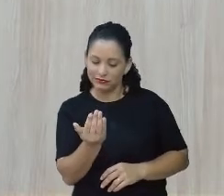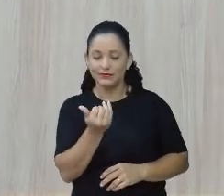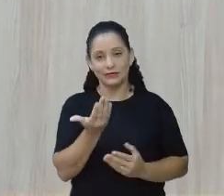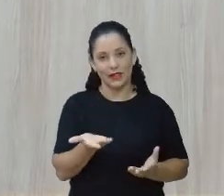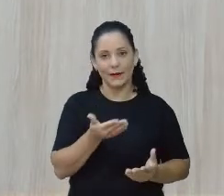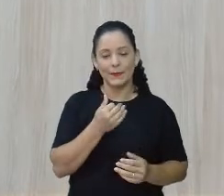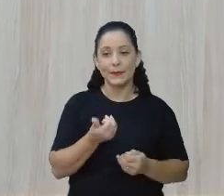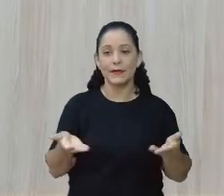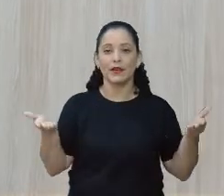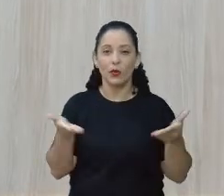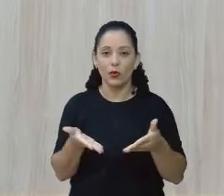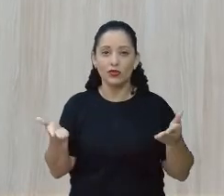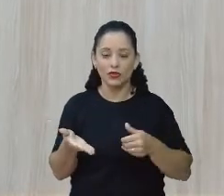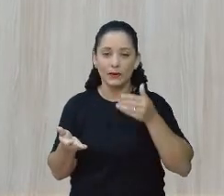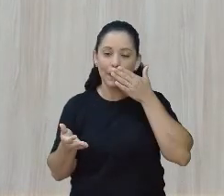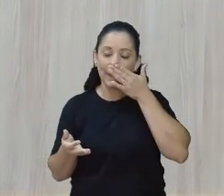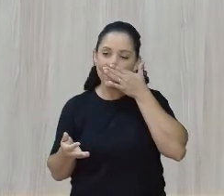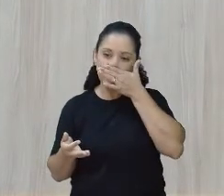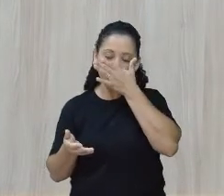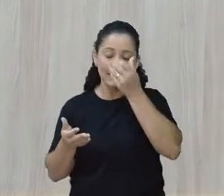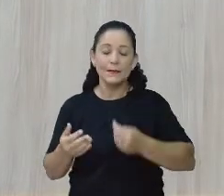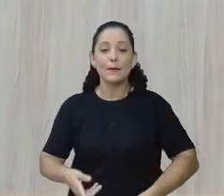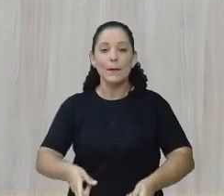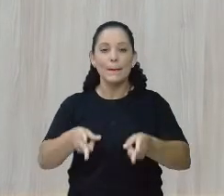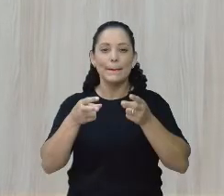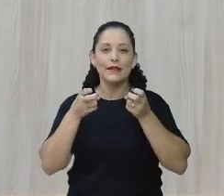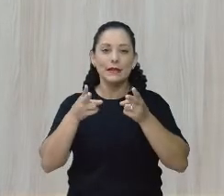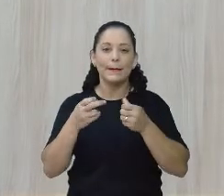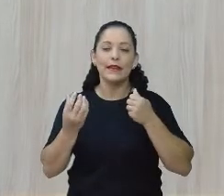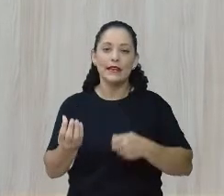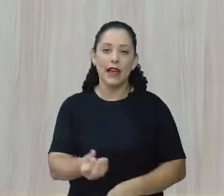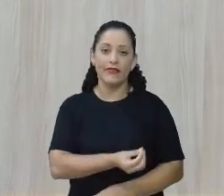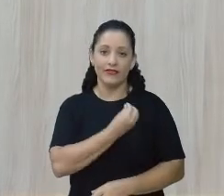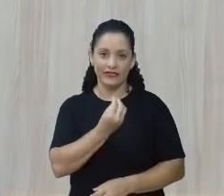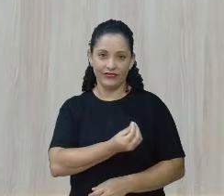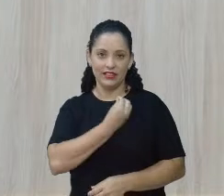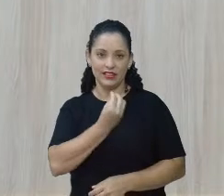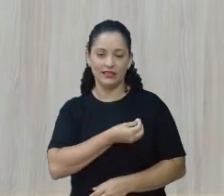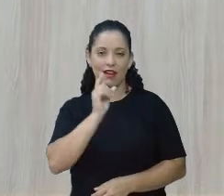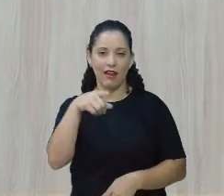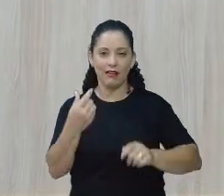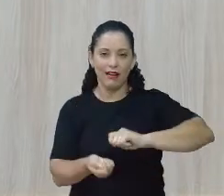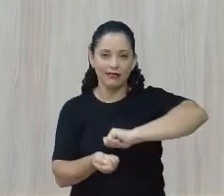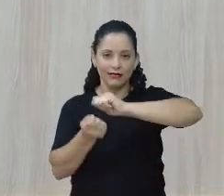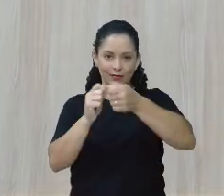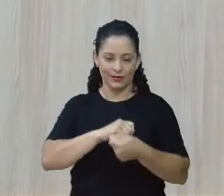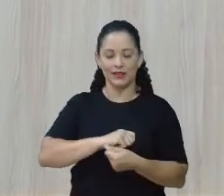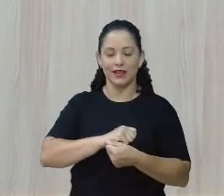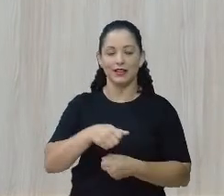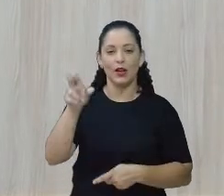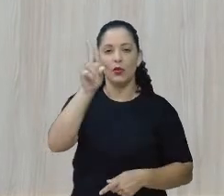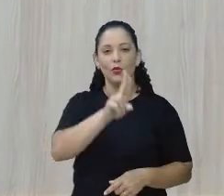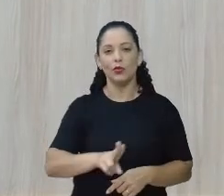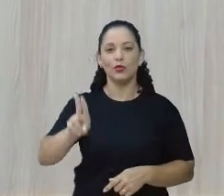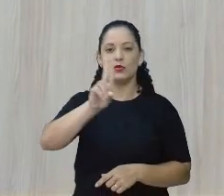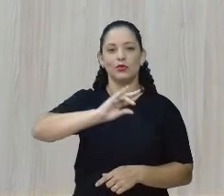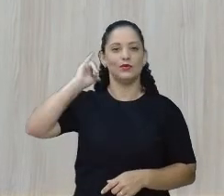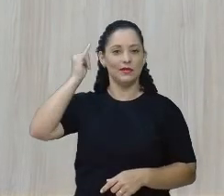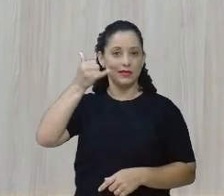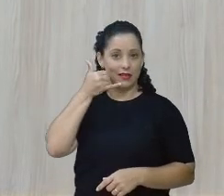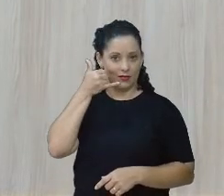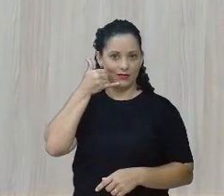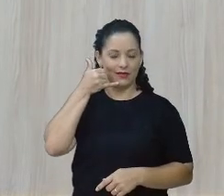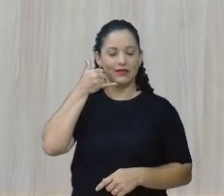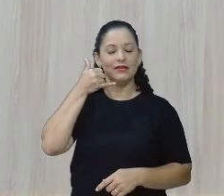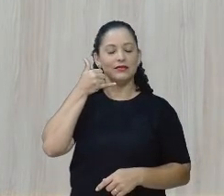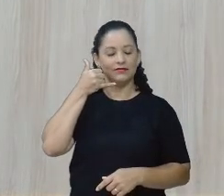de hoje, a gente percebe que a nossa vida meio que se molda aí a partir do uso desse telefone, né? A partir